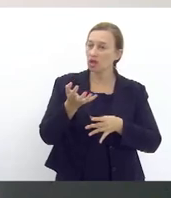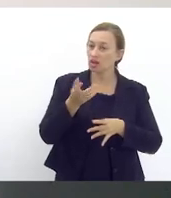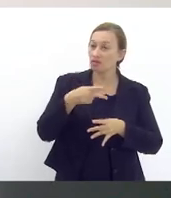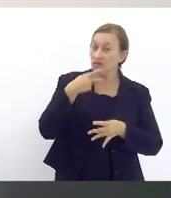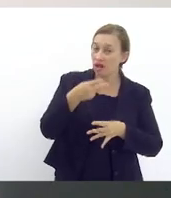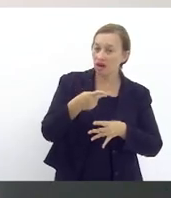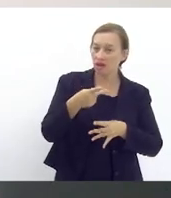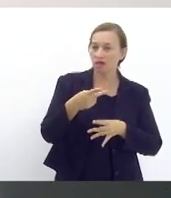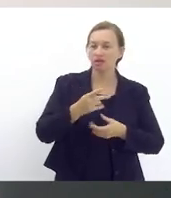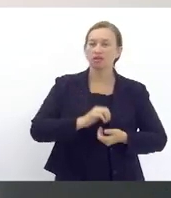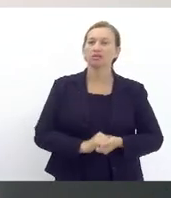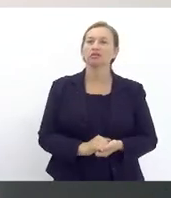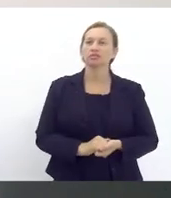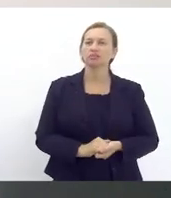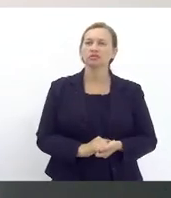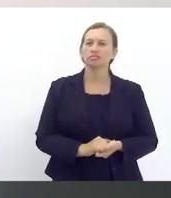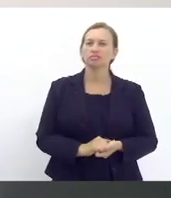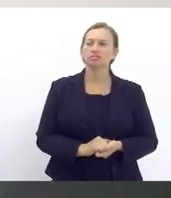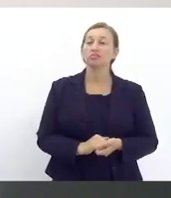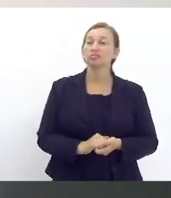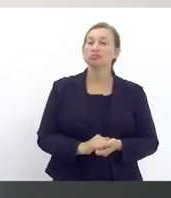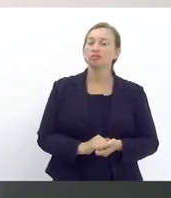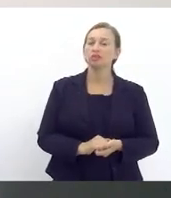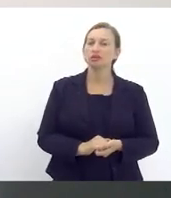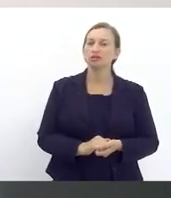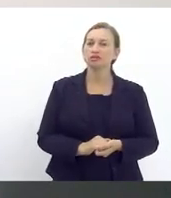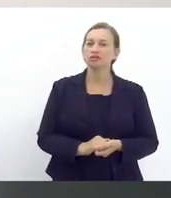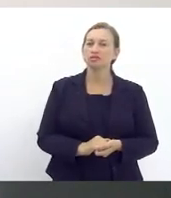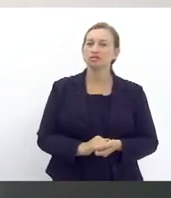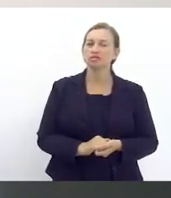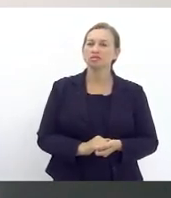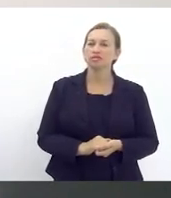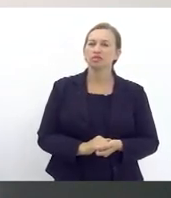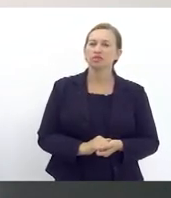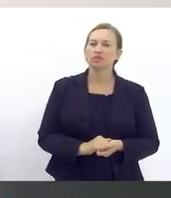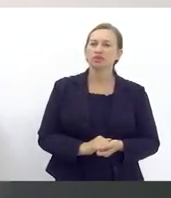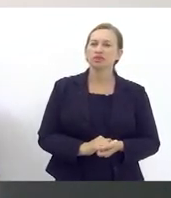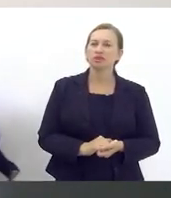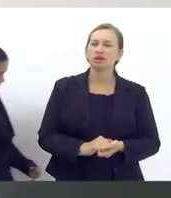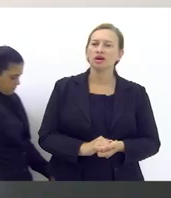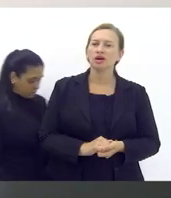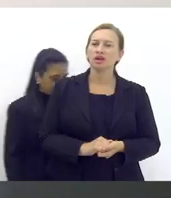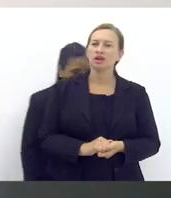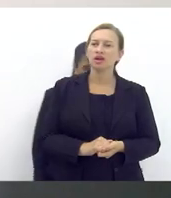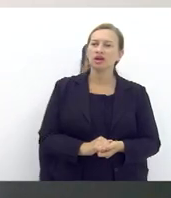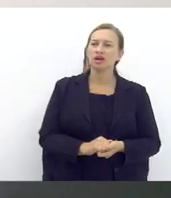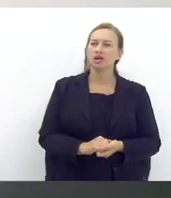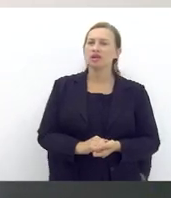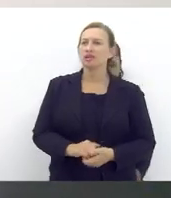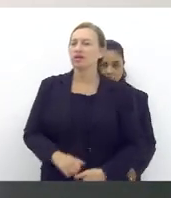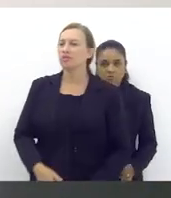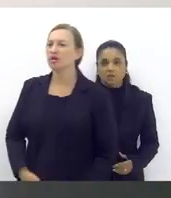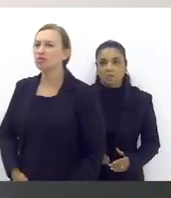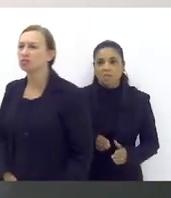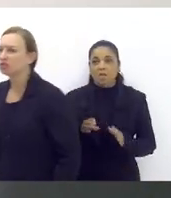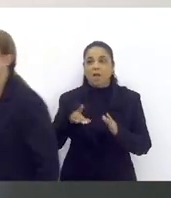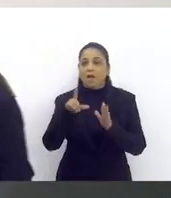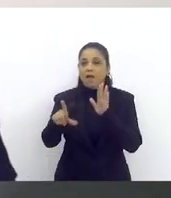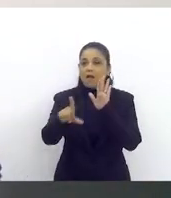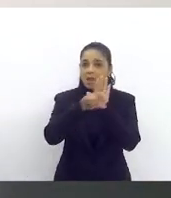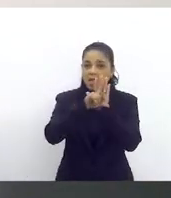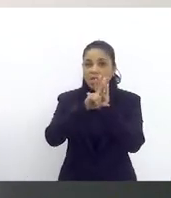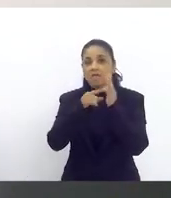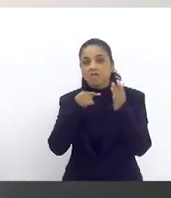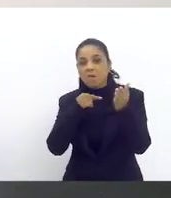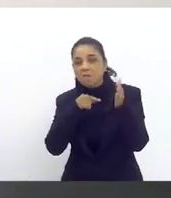a perspectiva conceitual que a lei traz que foi a pergunta posso pelo que faz por exemplo do jogo